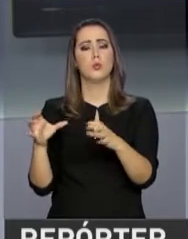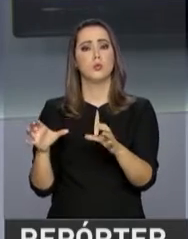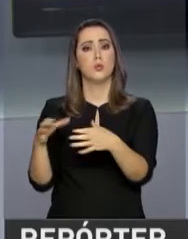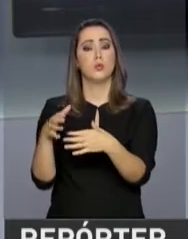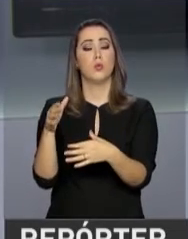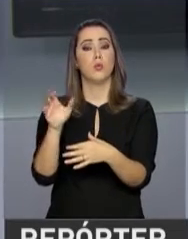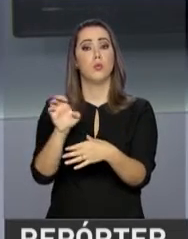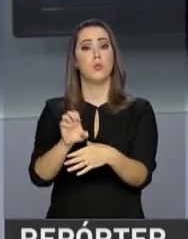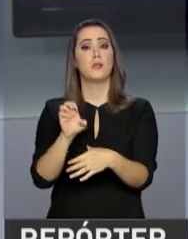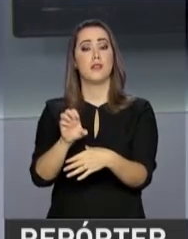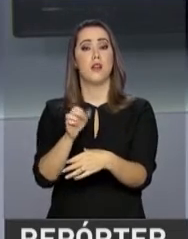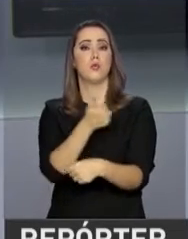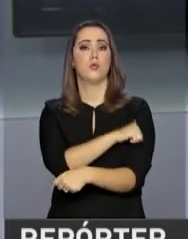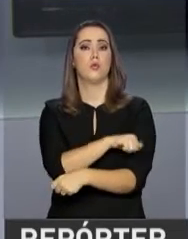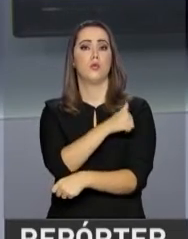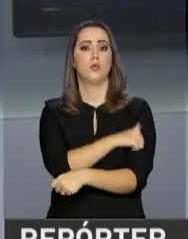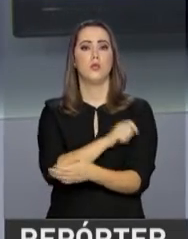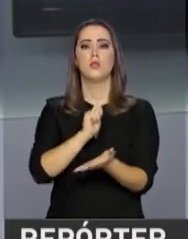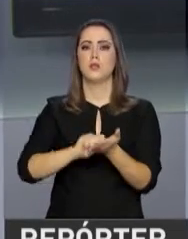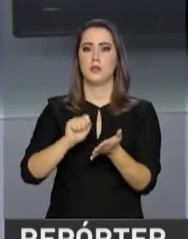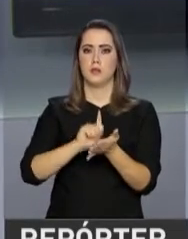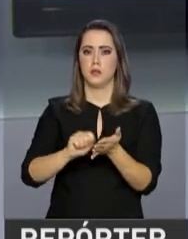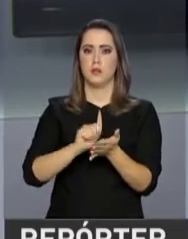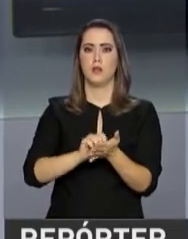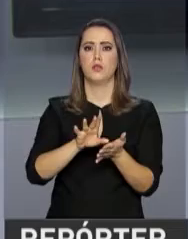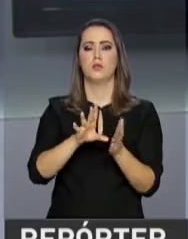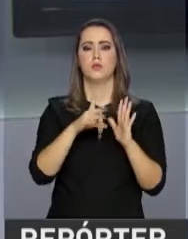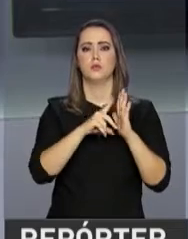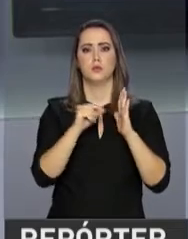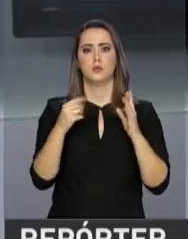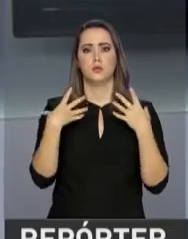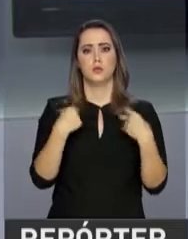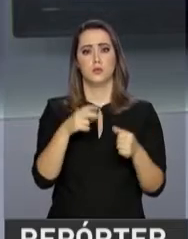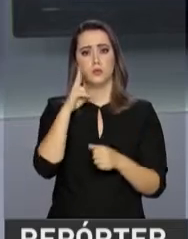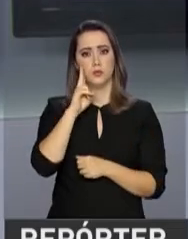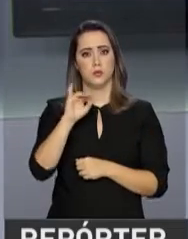de Janeiro foi assinada agora há pouco no Palácio do Planalto. É de lá que o